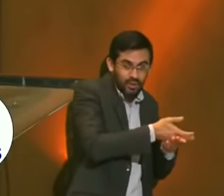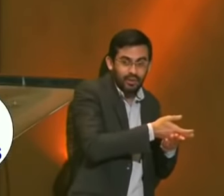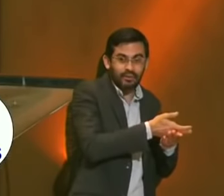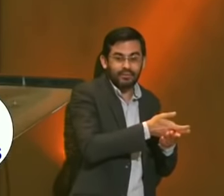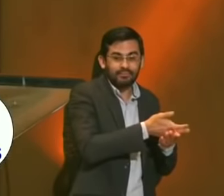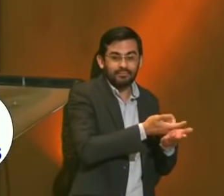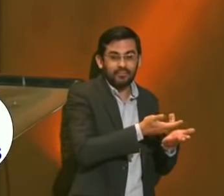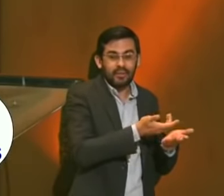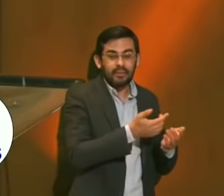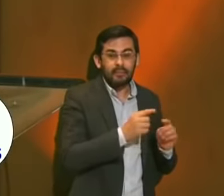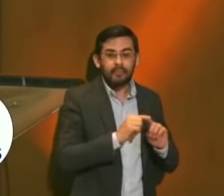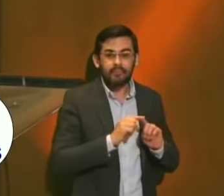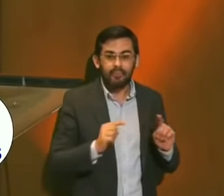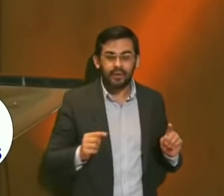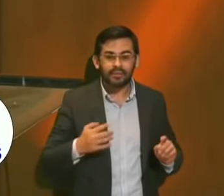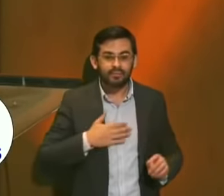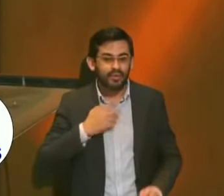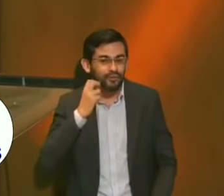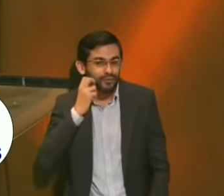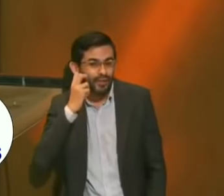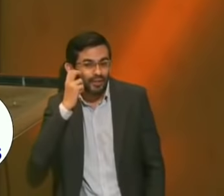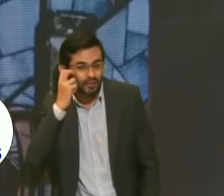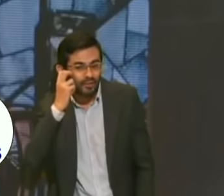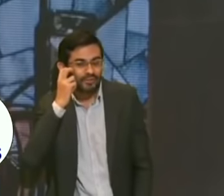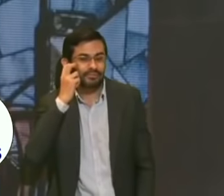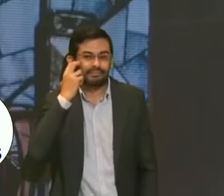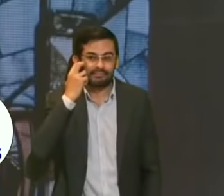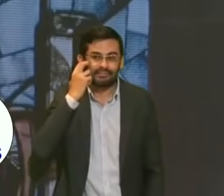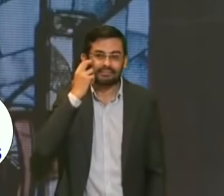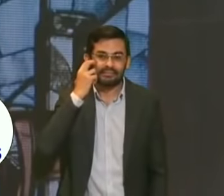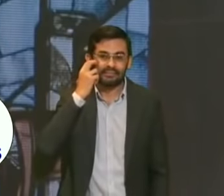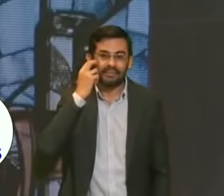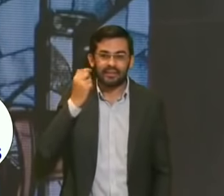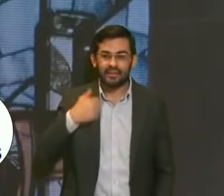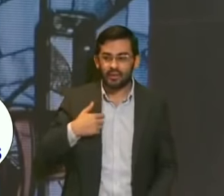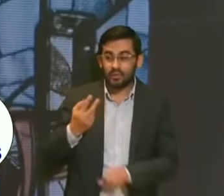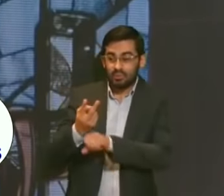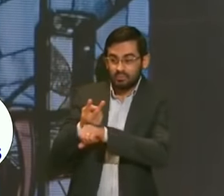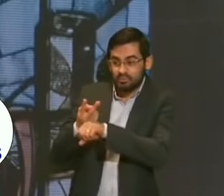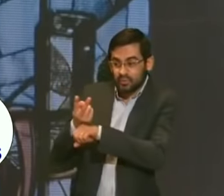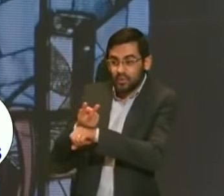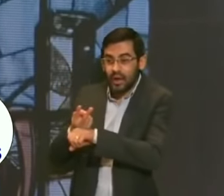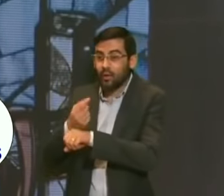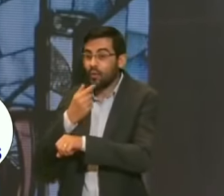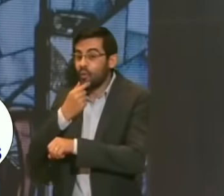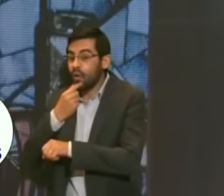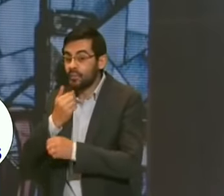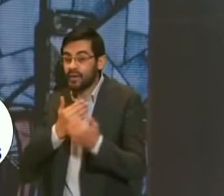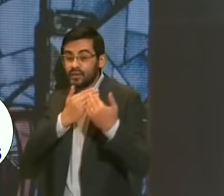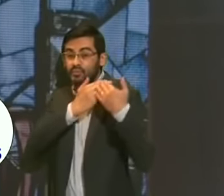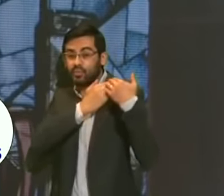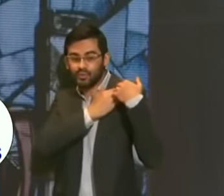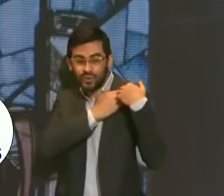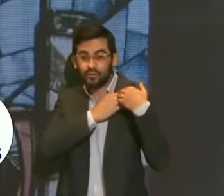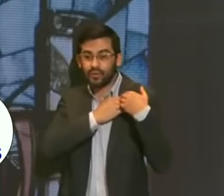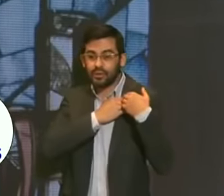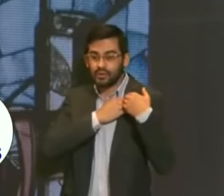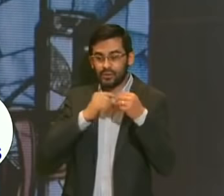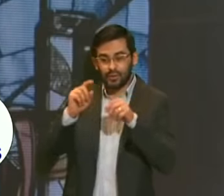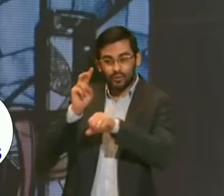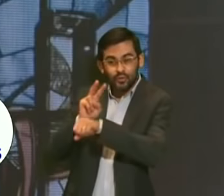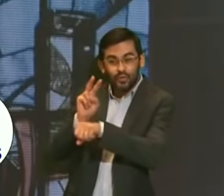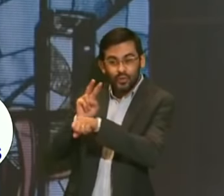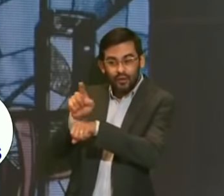cheque. E a minha vergonha foi maior ainda, porque eu tive que procurar o tesoureiro da igreja para dizer que eu tinha voltado um cheque sem fundo